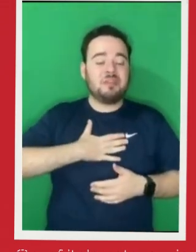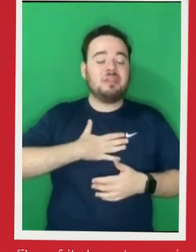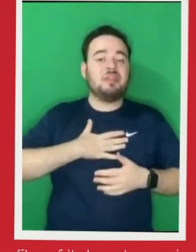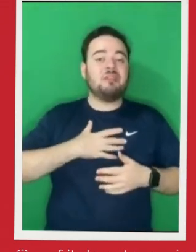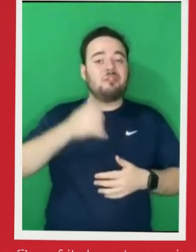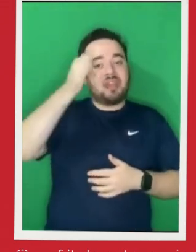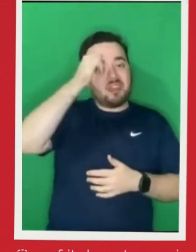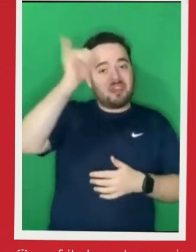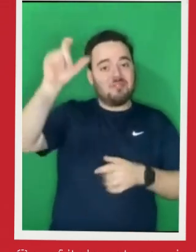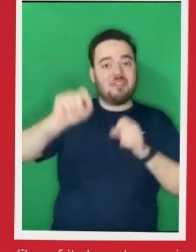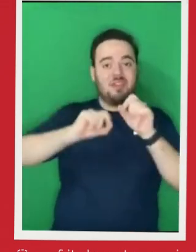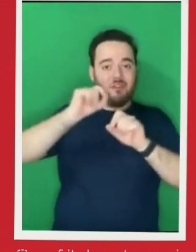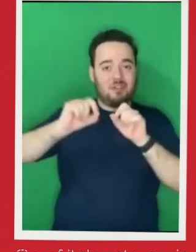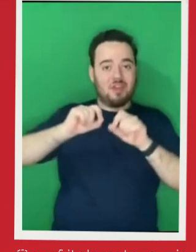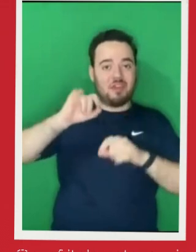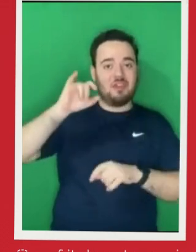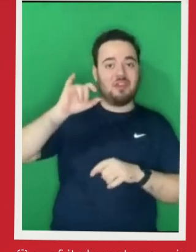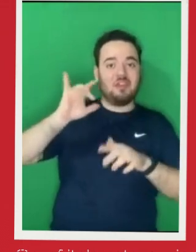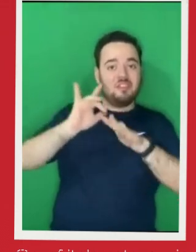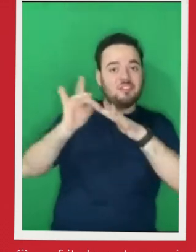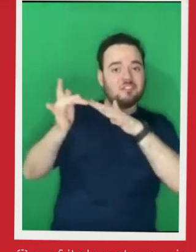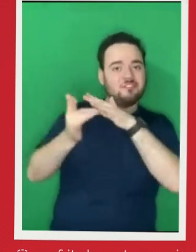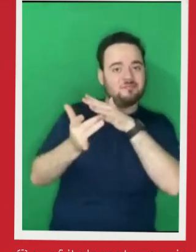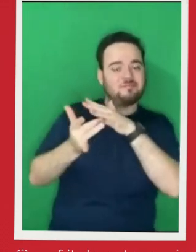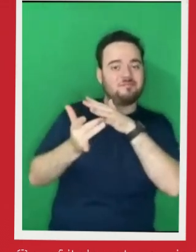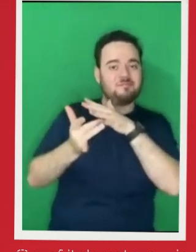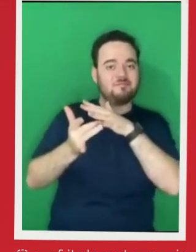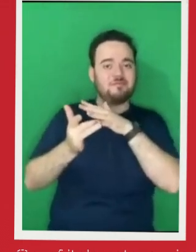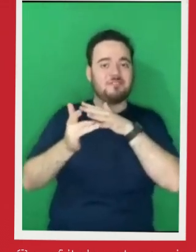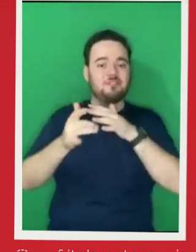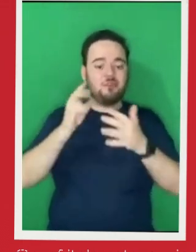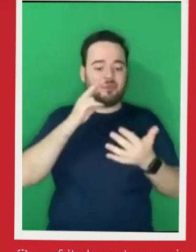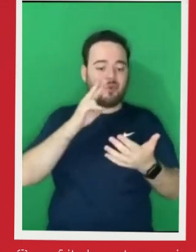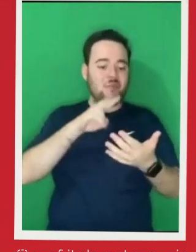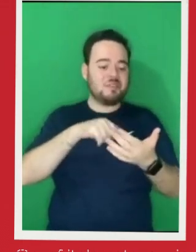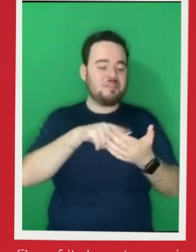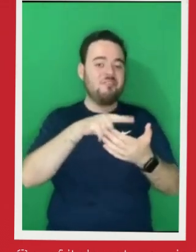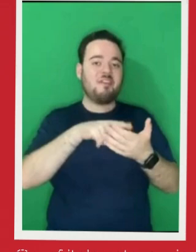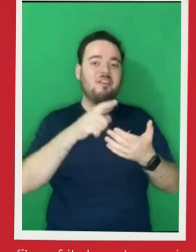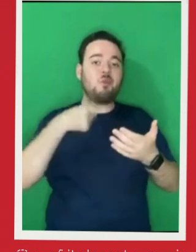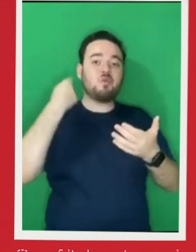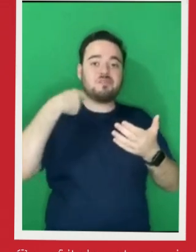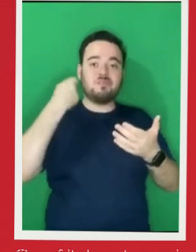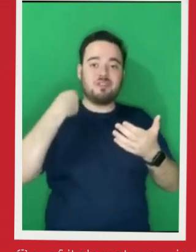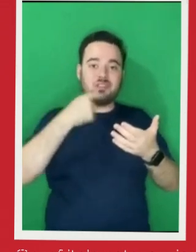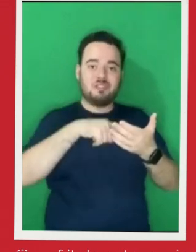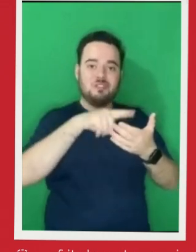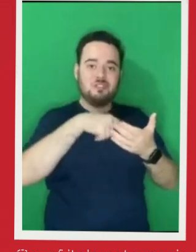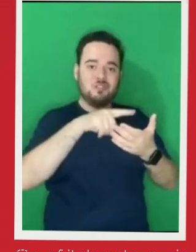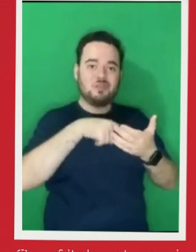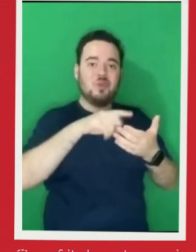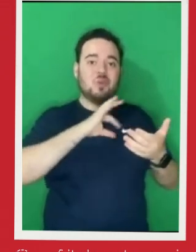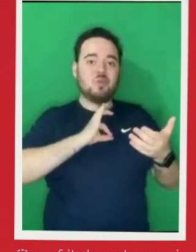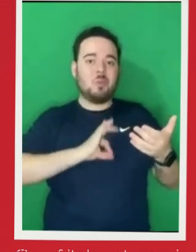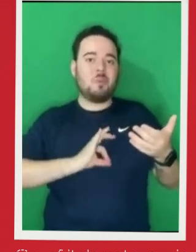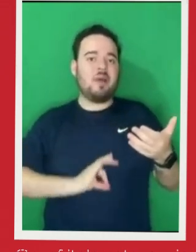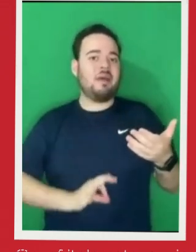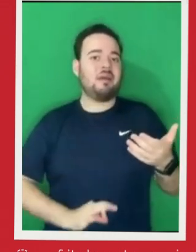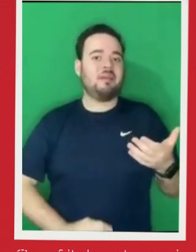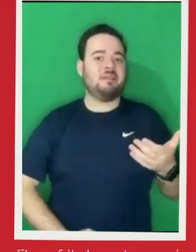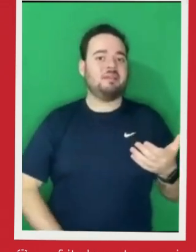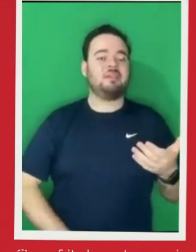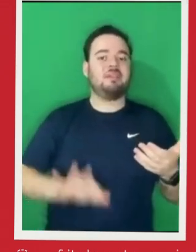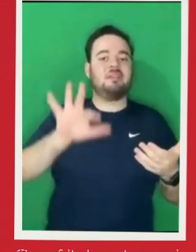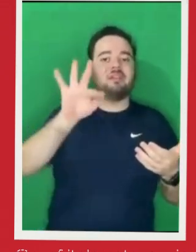mídias sociais é um disparador de procrastinação. Quando eu começo a ver os vídeos do padre Fábio